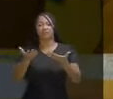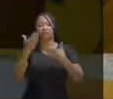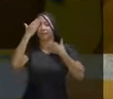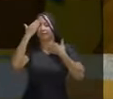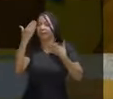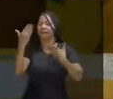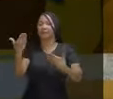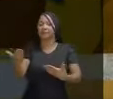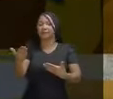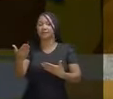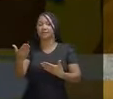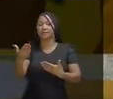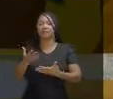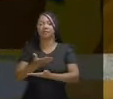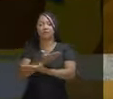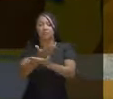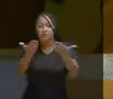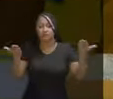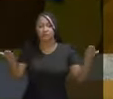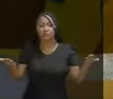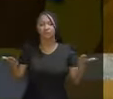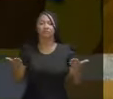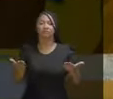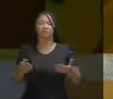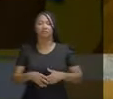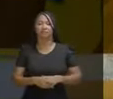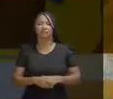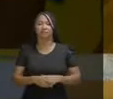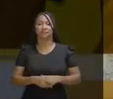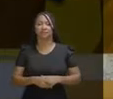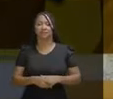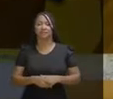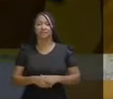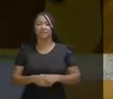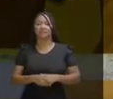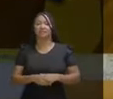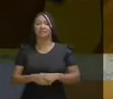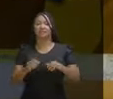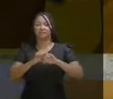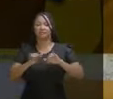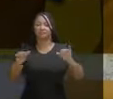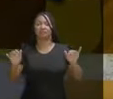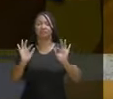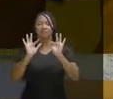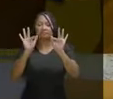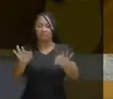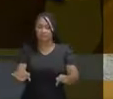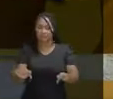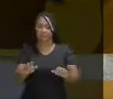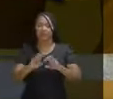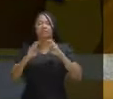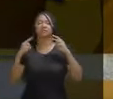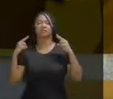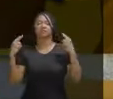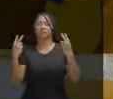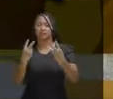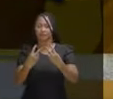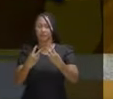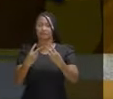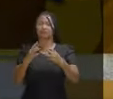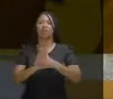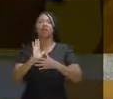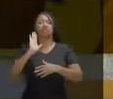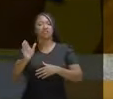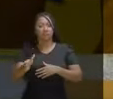presença de todas e todos e declarar encerrada essa sessão e